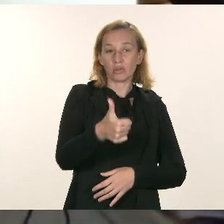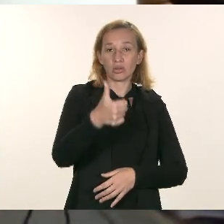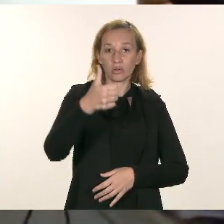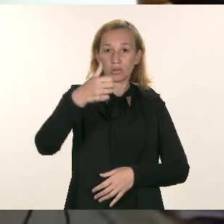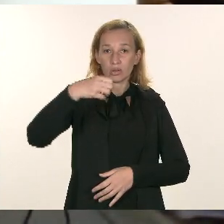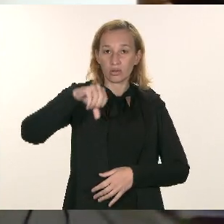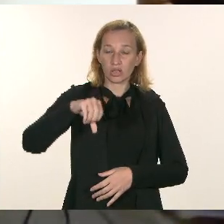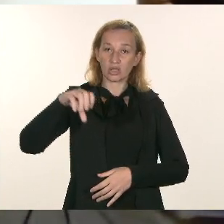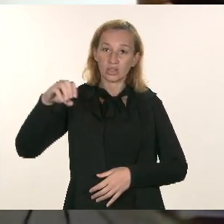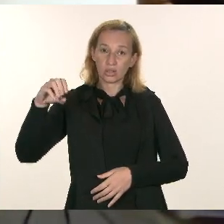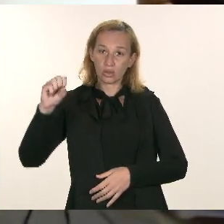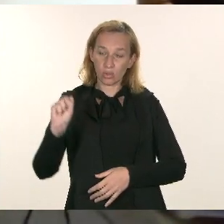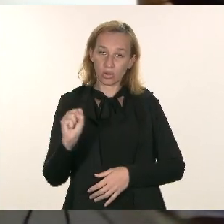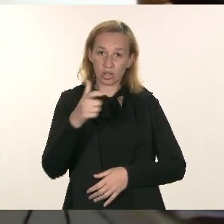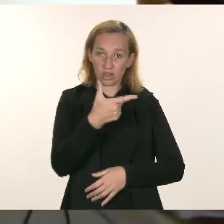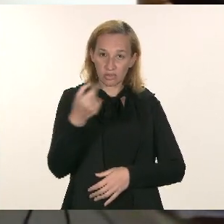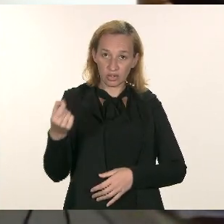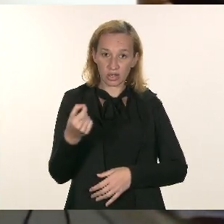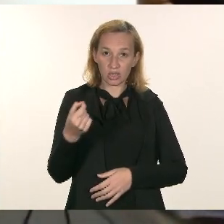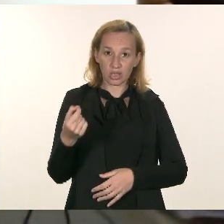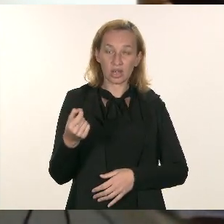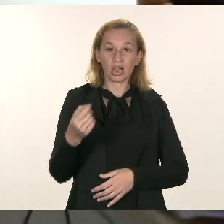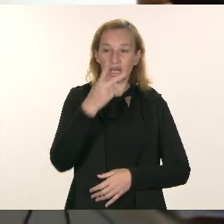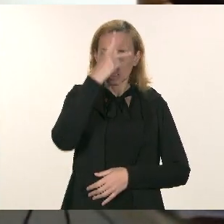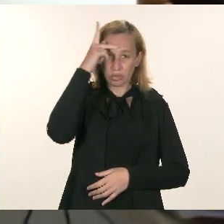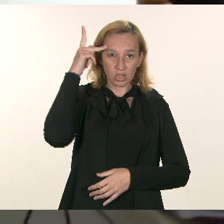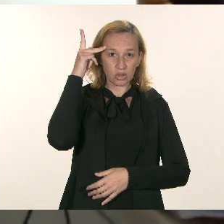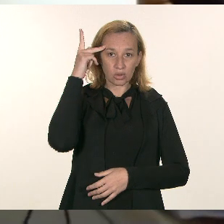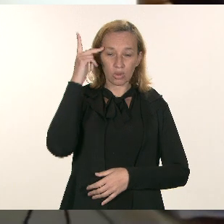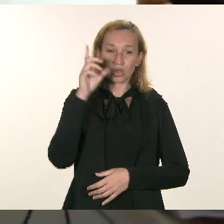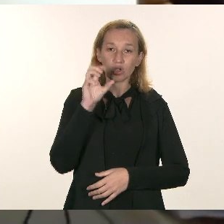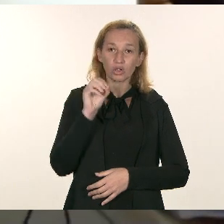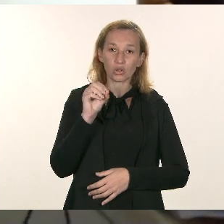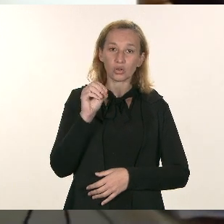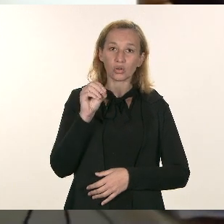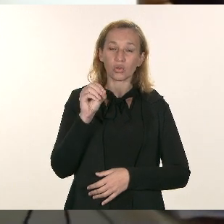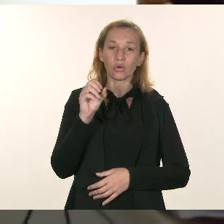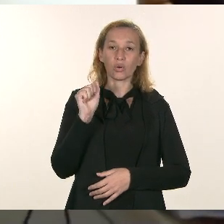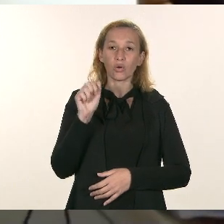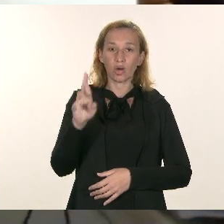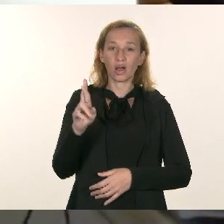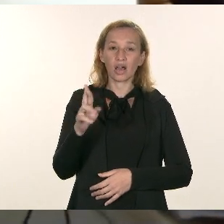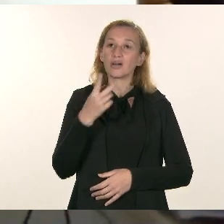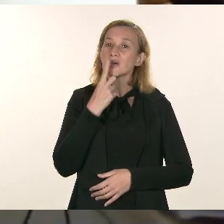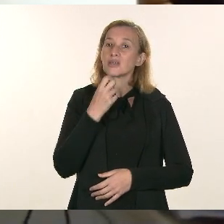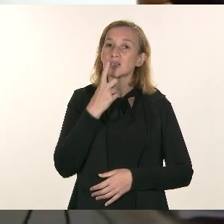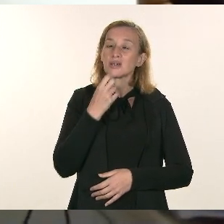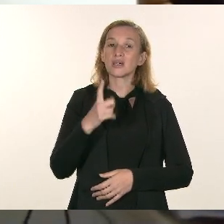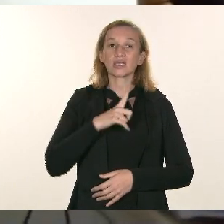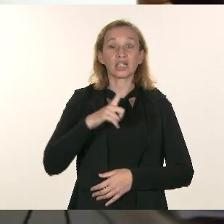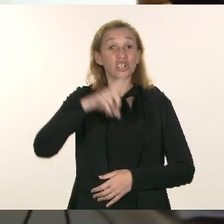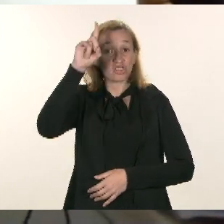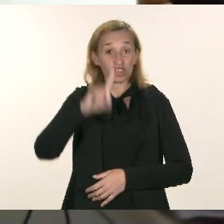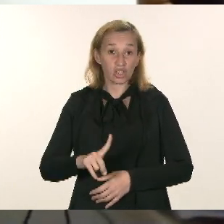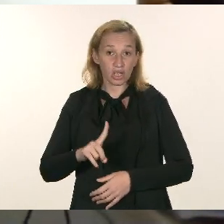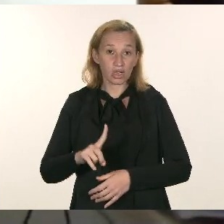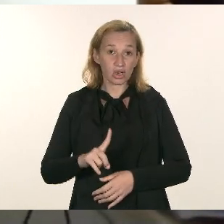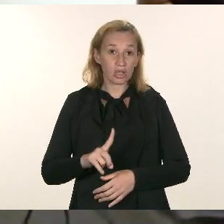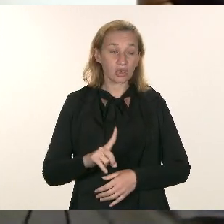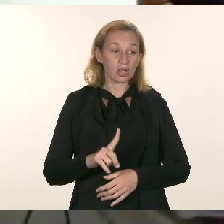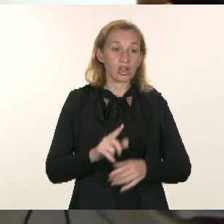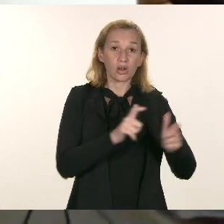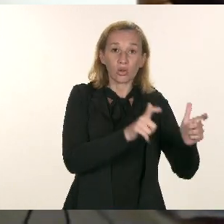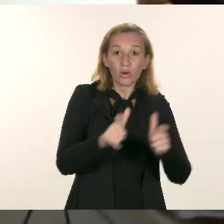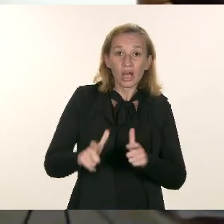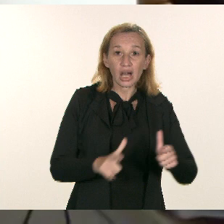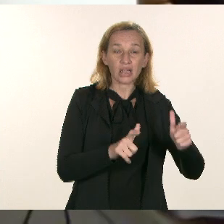pretende que os doadores de sangue possam ter direito à meia entrada nos eventos culturais e